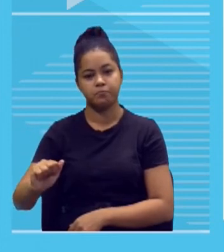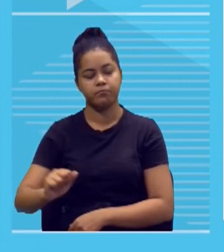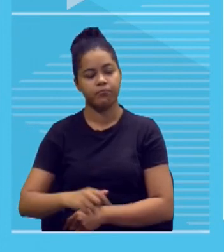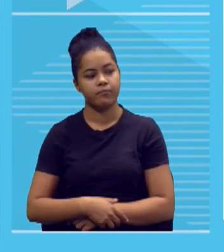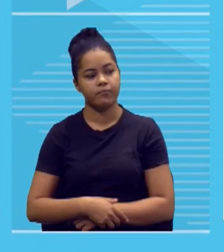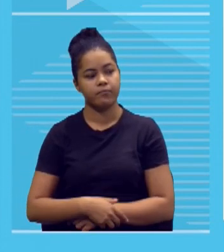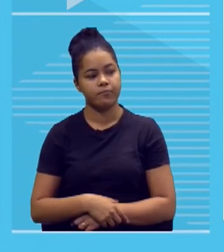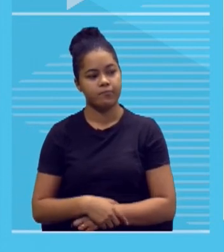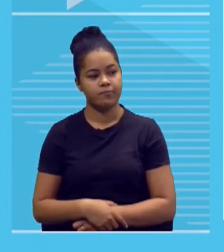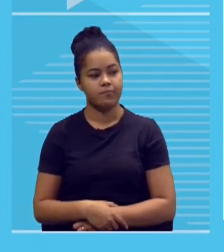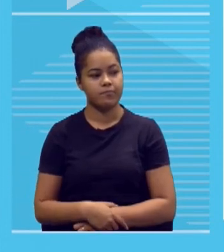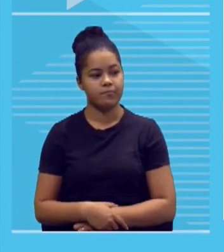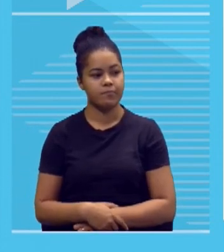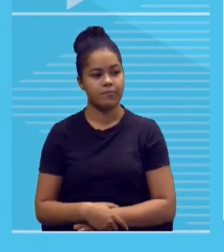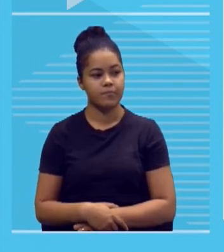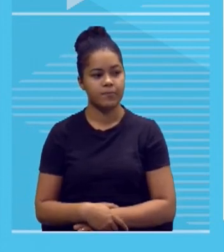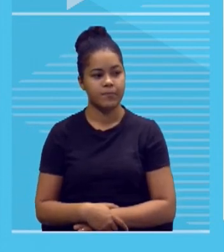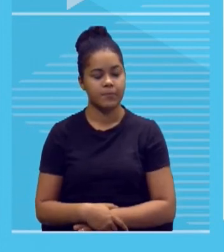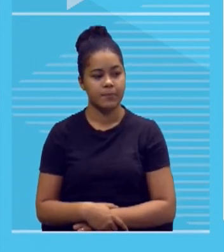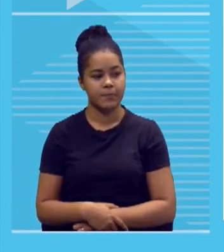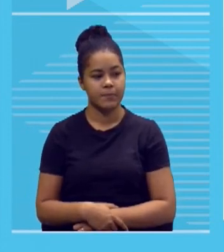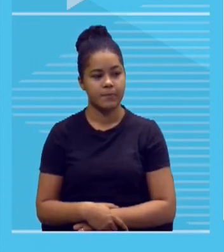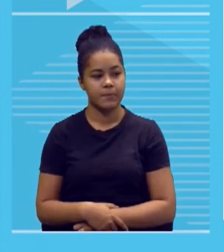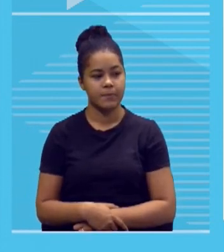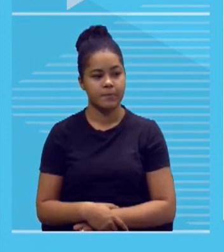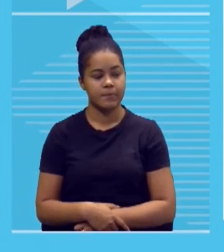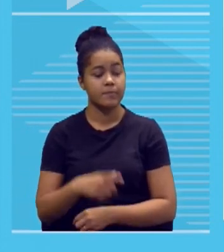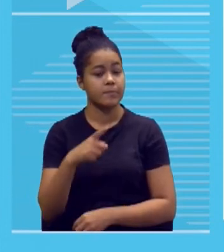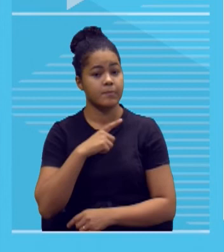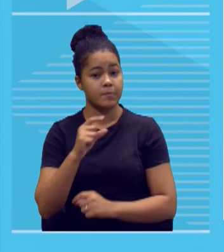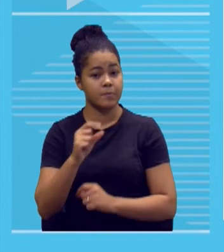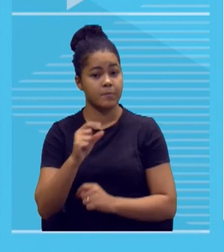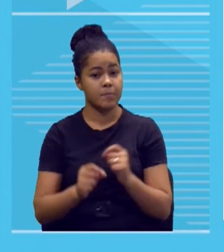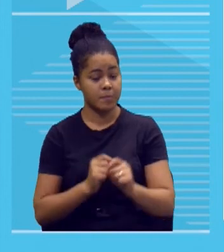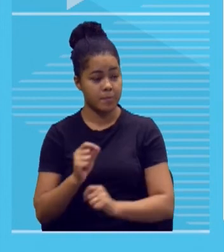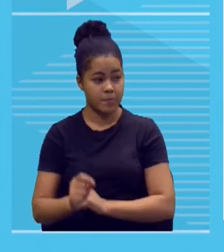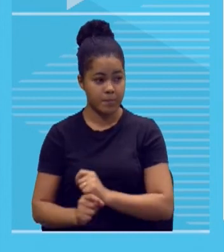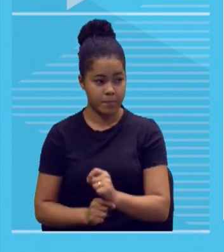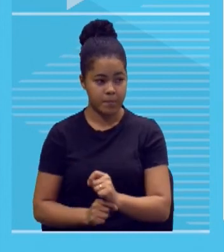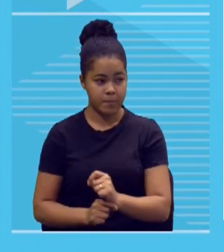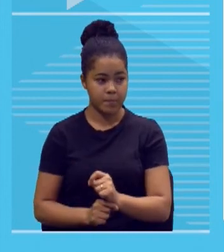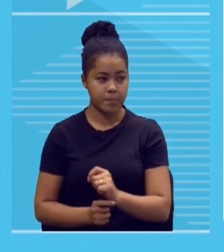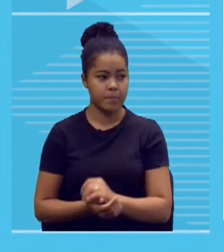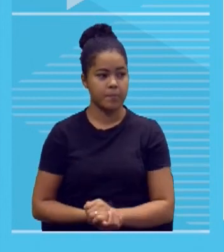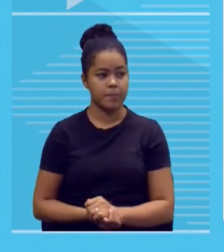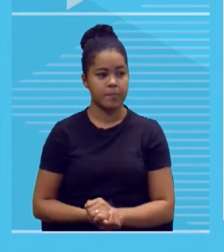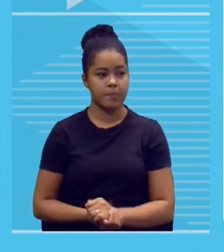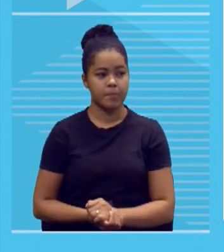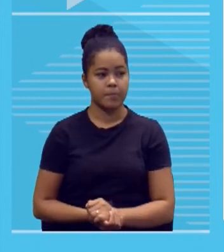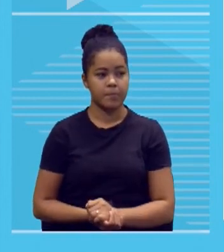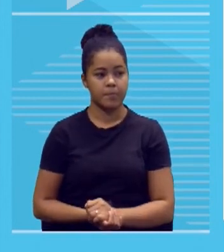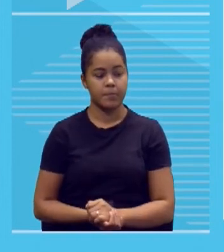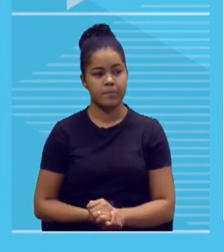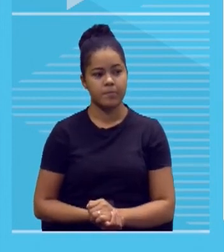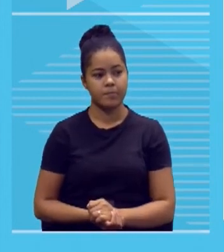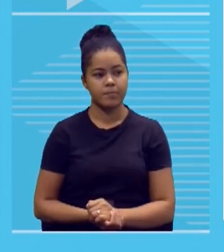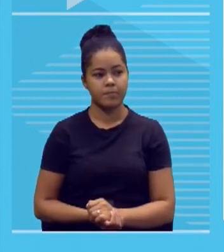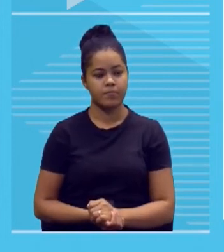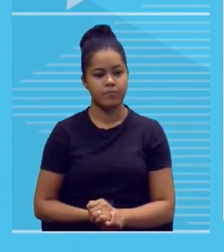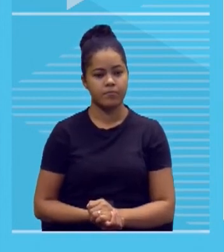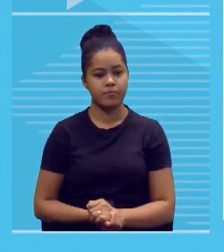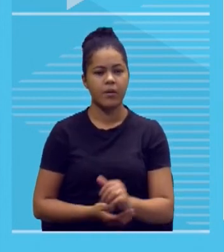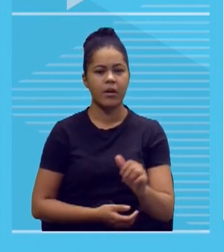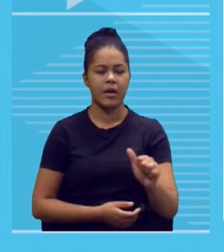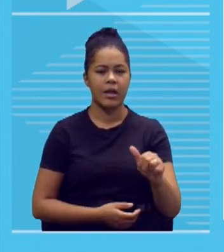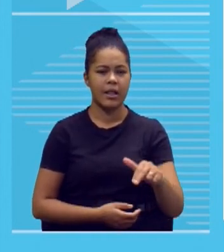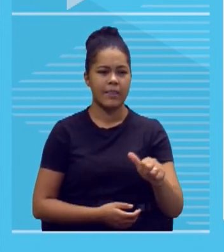órgãos homólogos mas nós temos também os chamados órgãos análogos